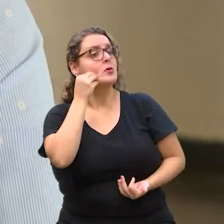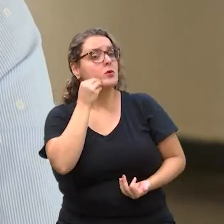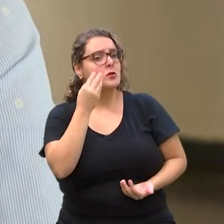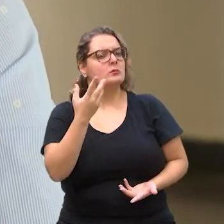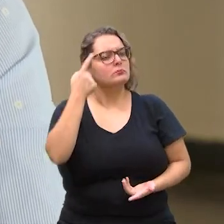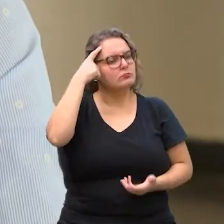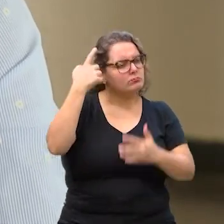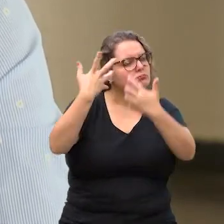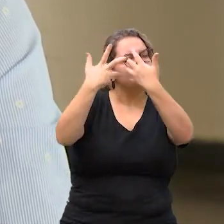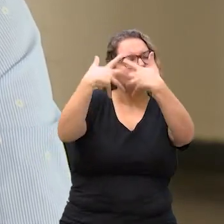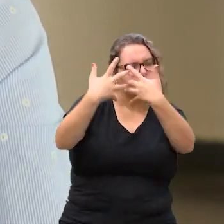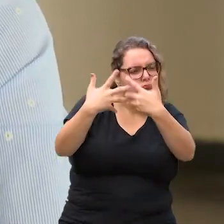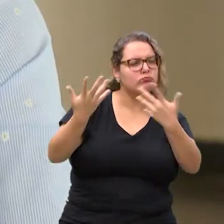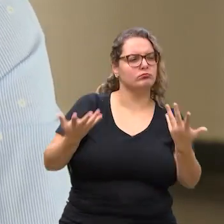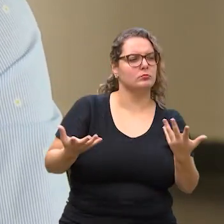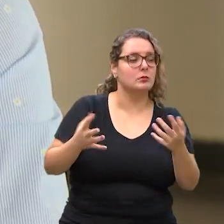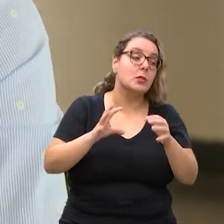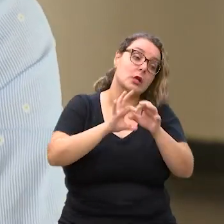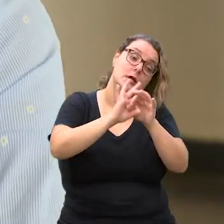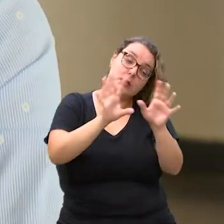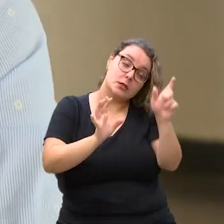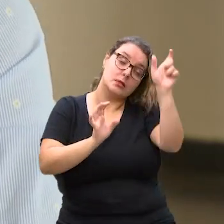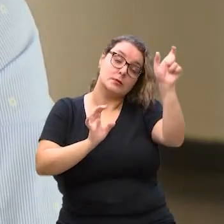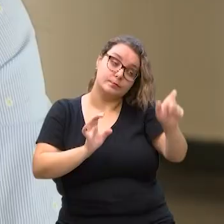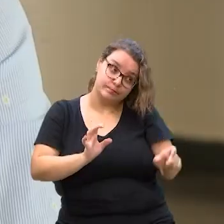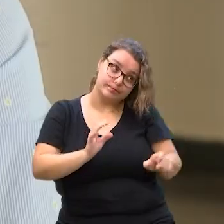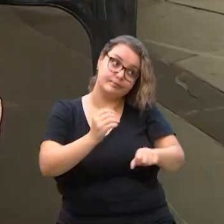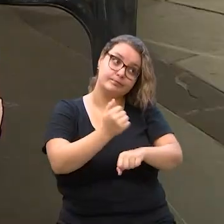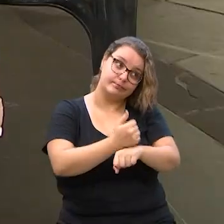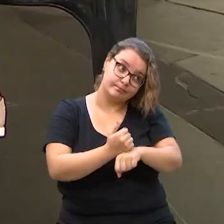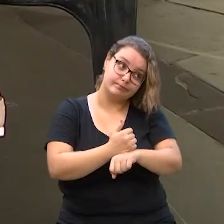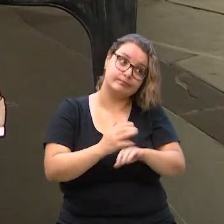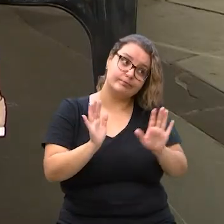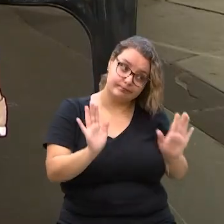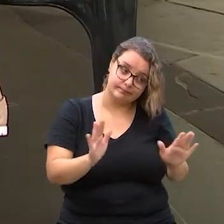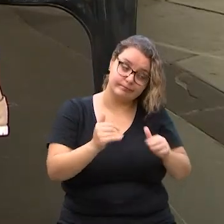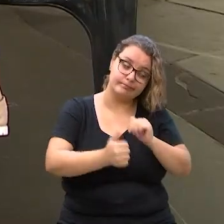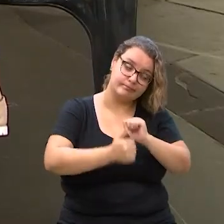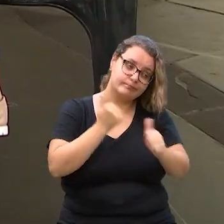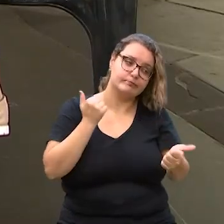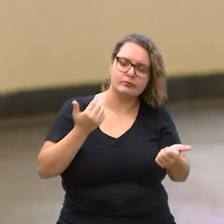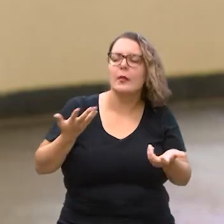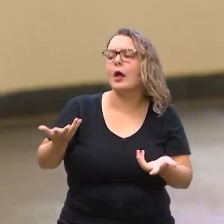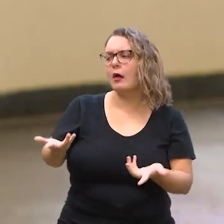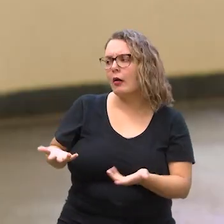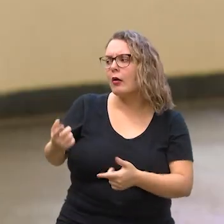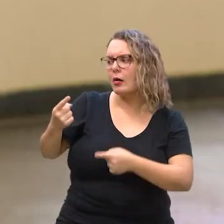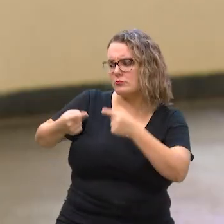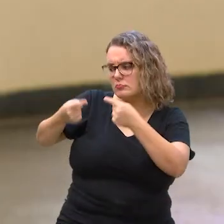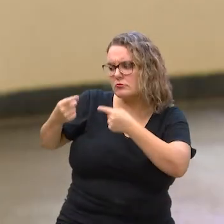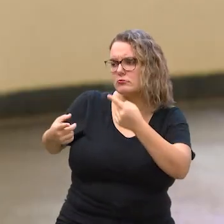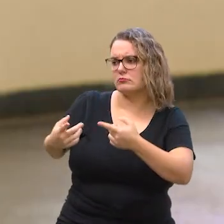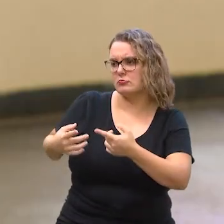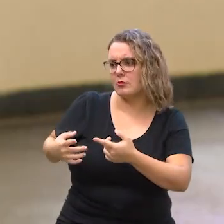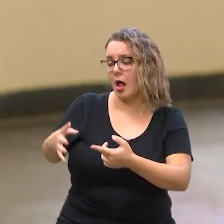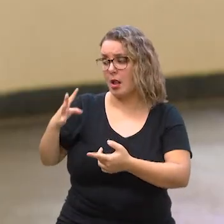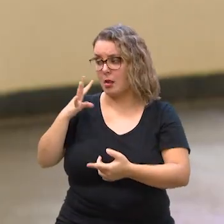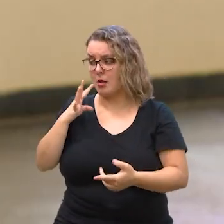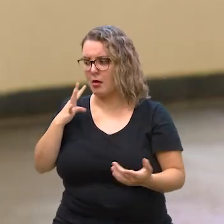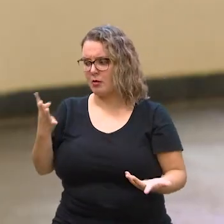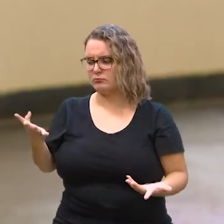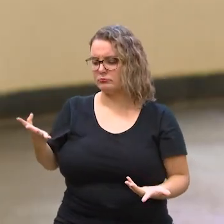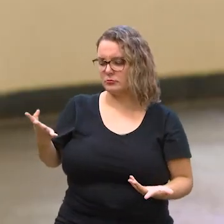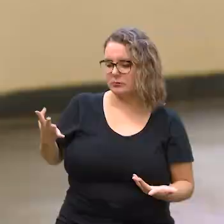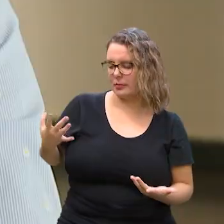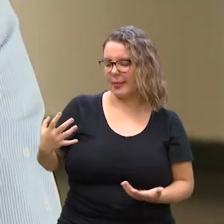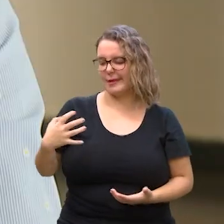tenta colocar essas reflexões, mas a gente deixa a critério do atleta, né? Esse é um conflito até que interessante, né? Porque, por exemplo,